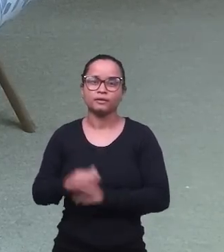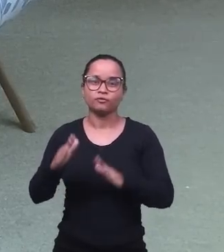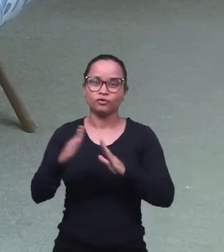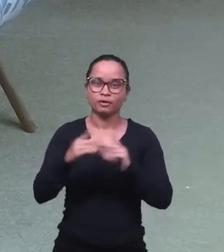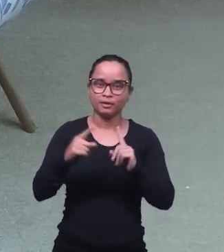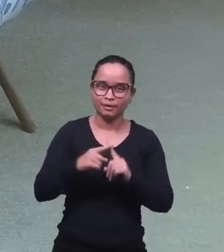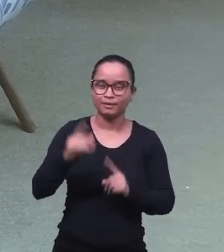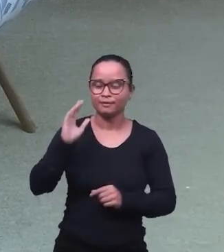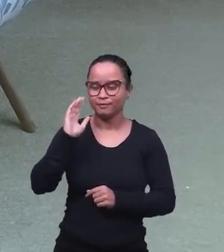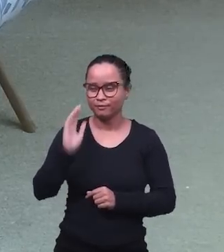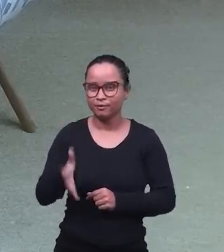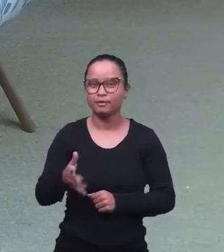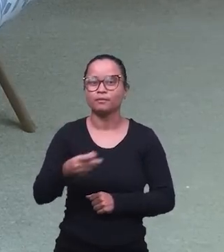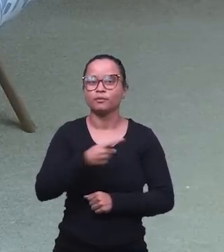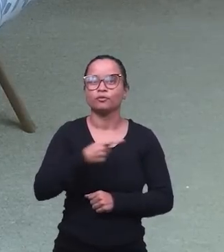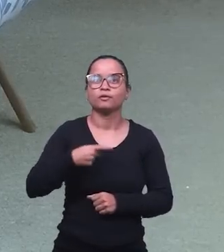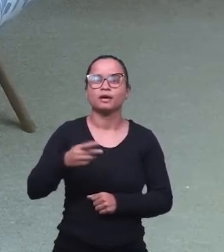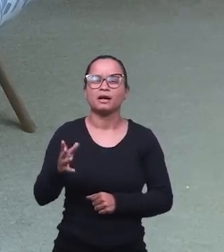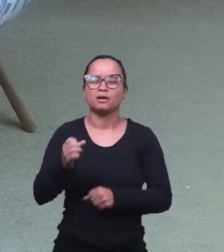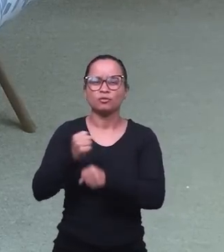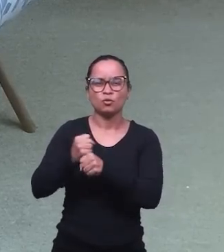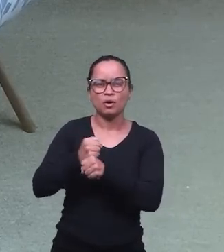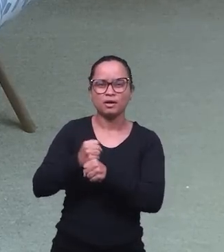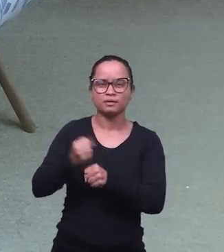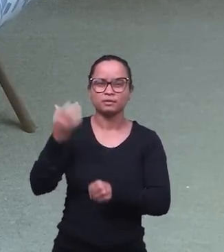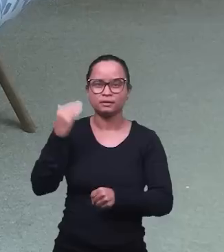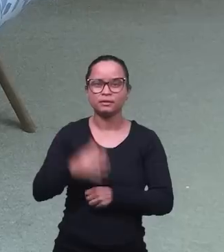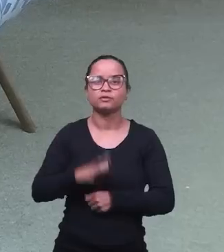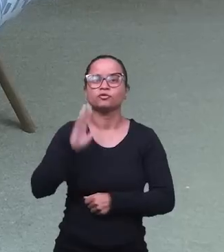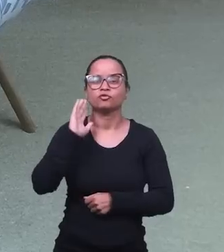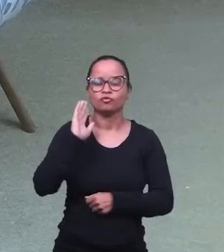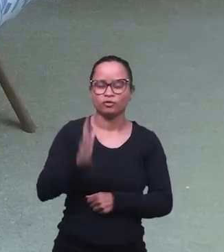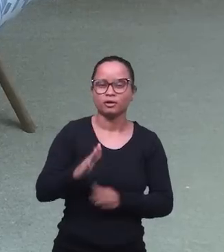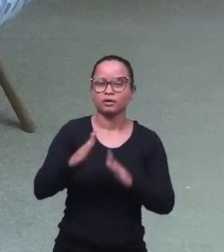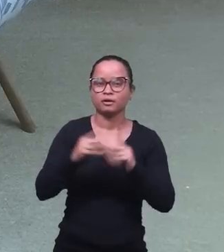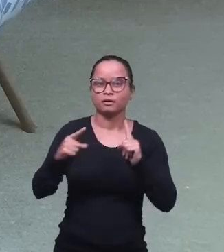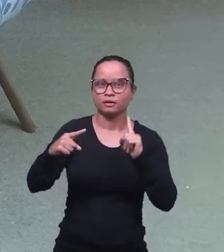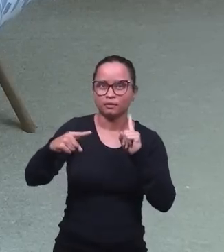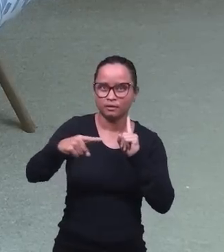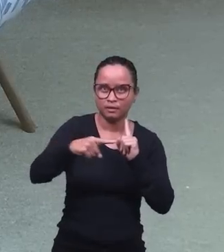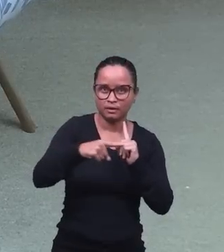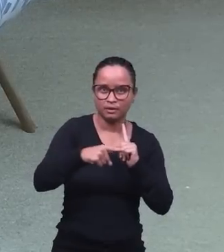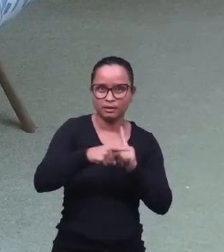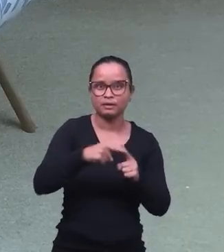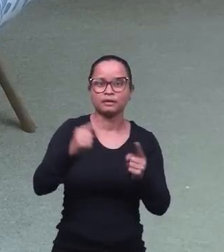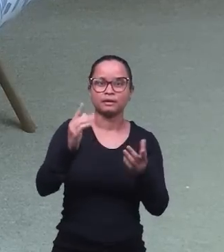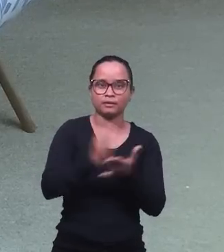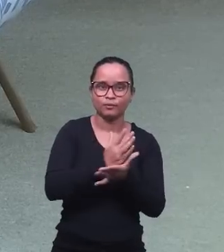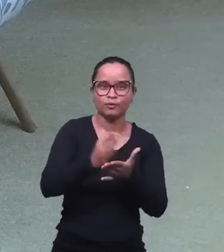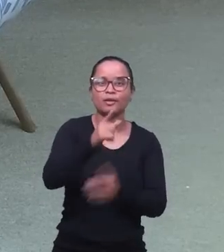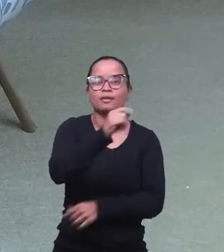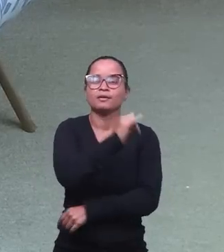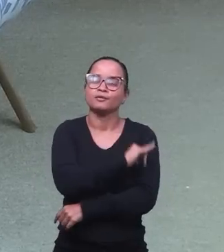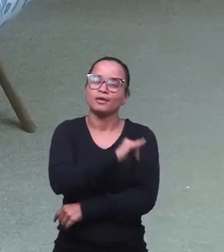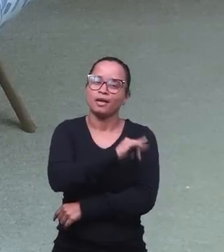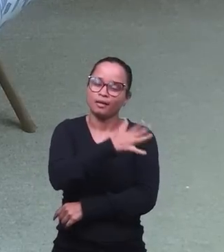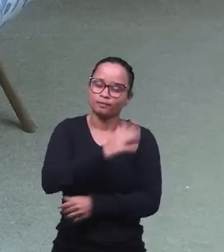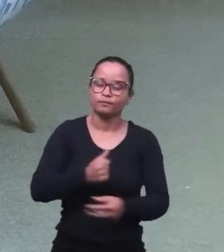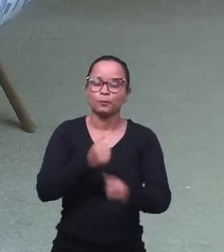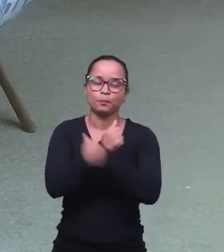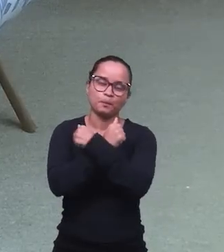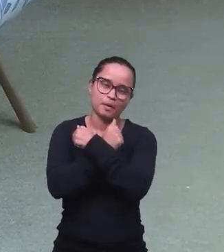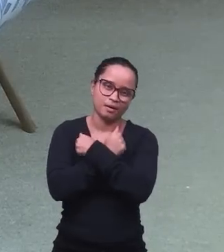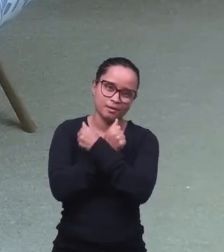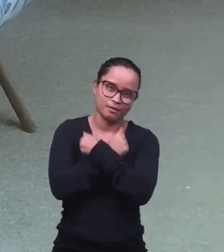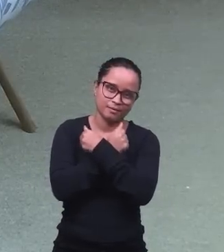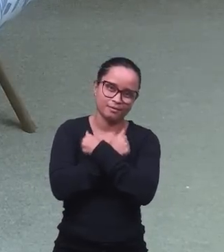passamos. Tivemos a alegria de, há muitos anos atrás, passarmos pela igreja de Jardim Primavera, Saracuruna, dentre outros. Então, deixamos o nosso